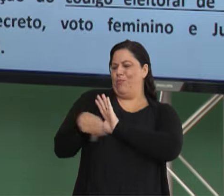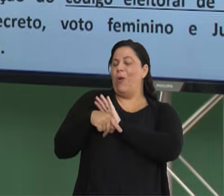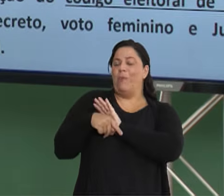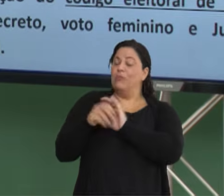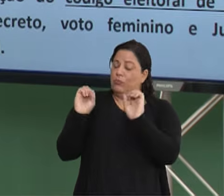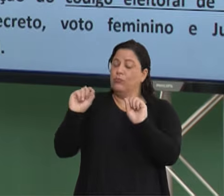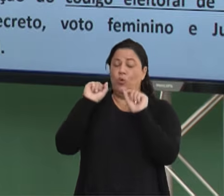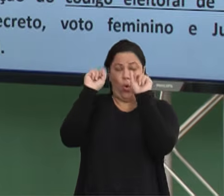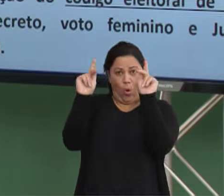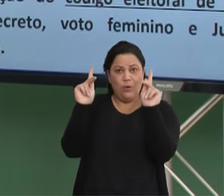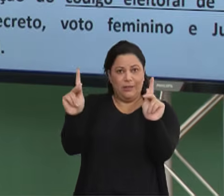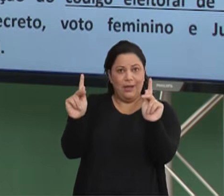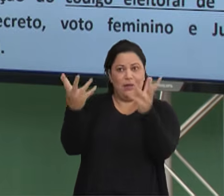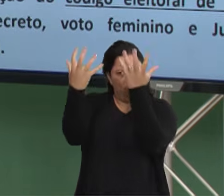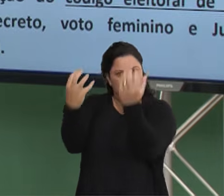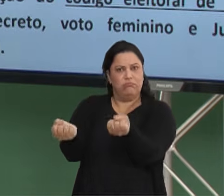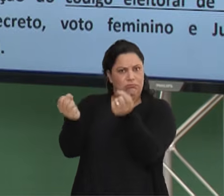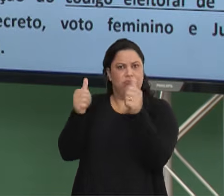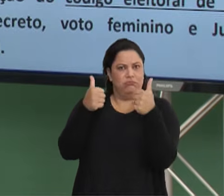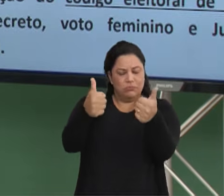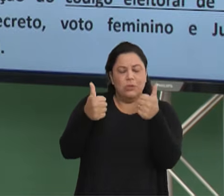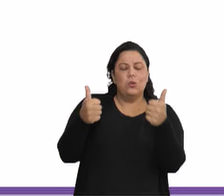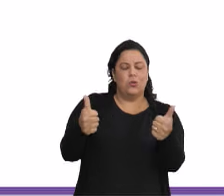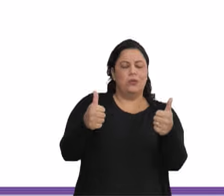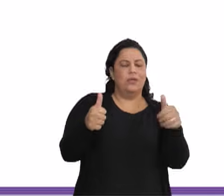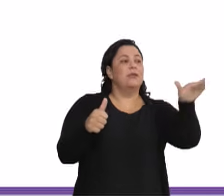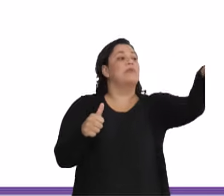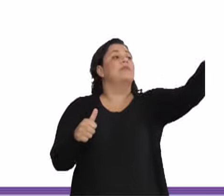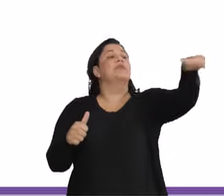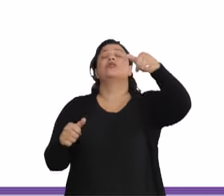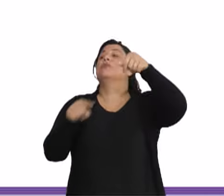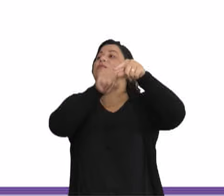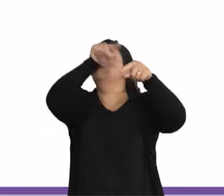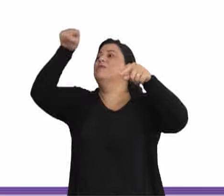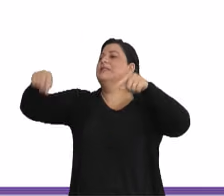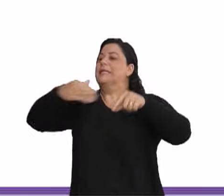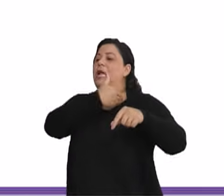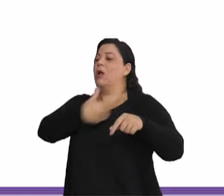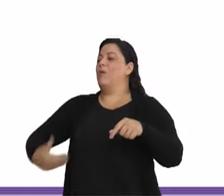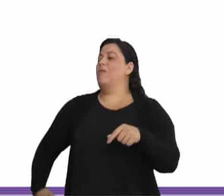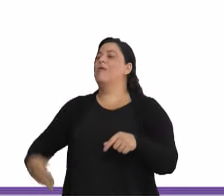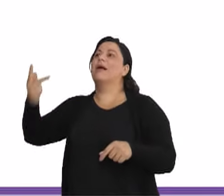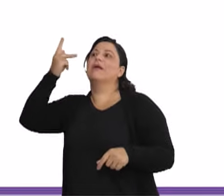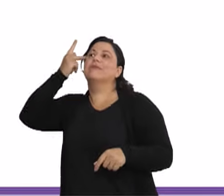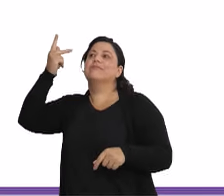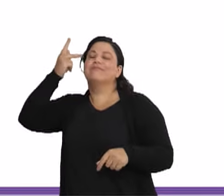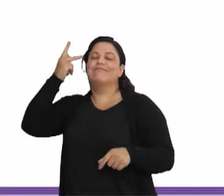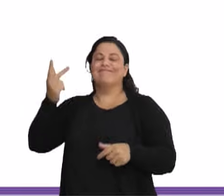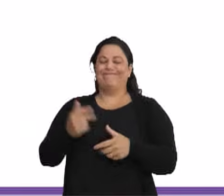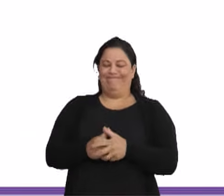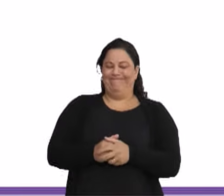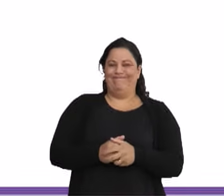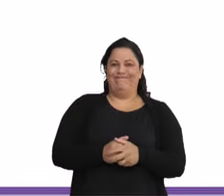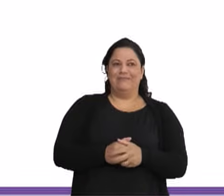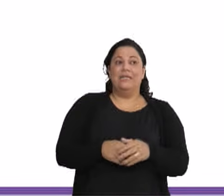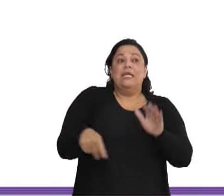atendeu esse requisito. Segundo, ele criou um código eleitoral em 1932.